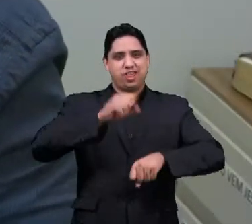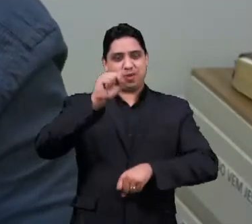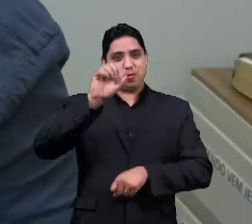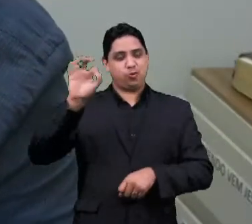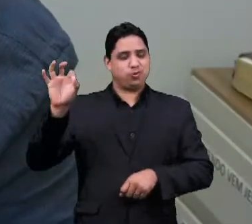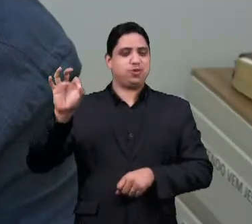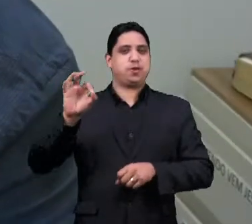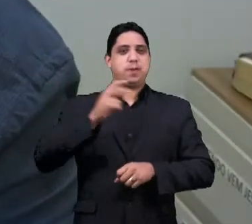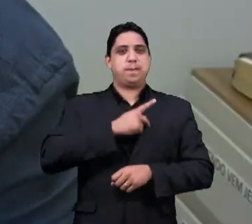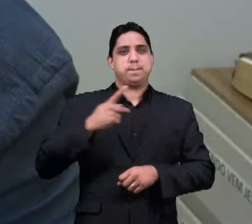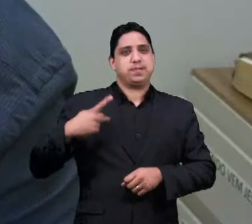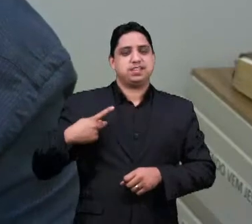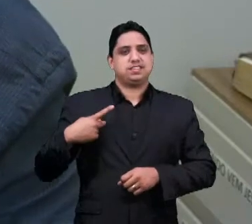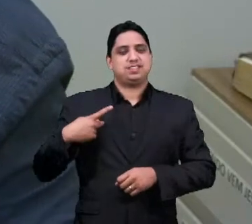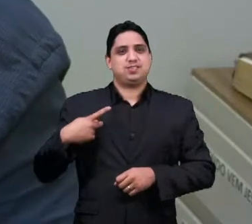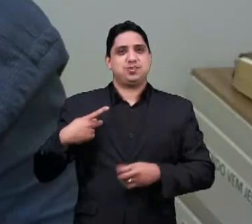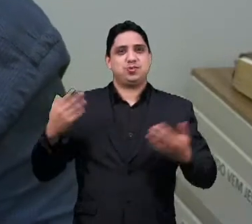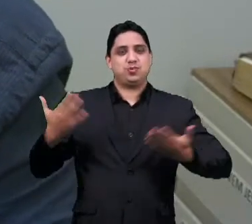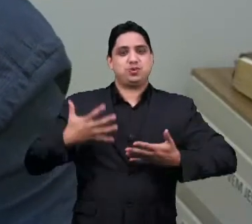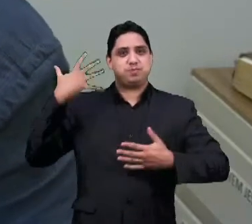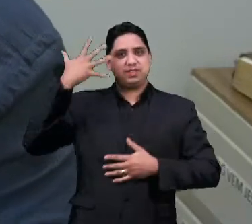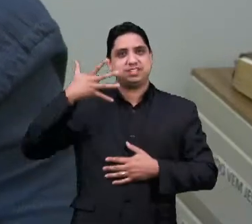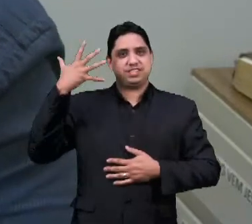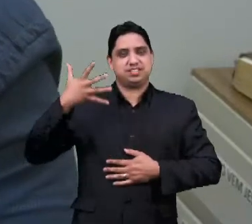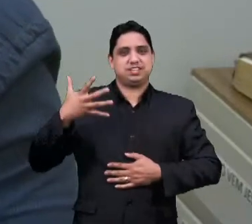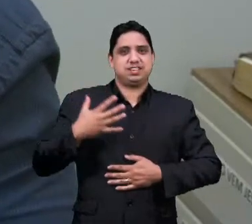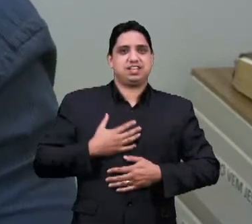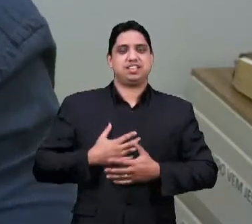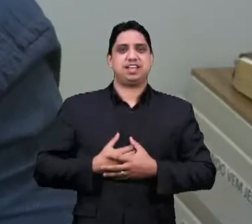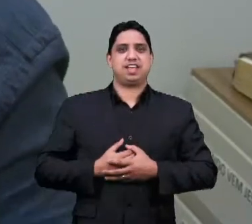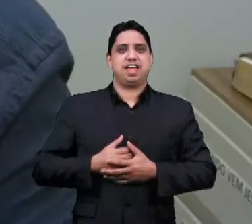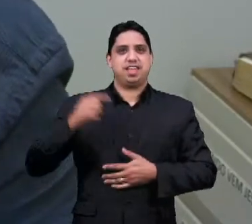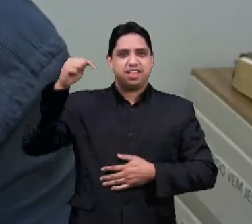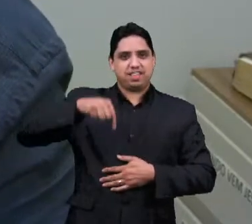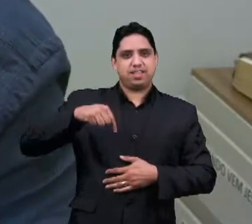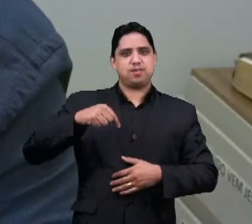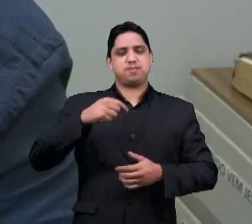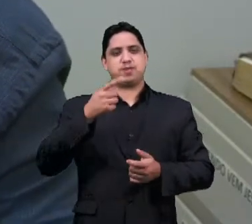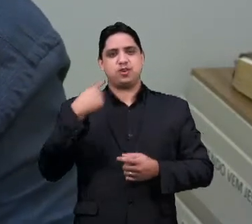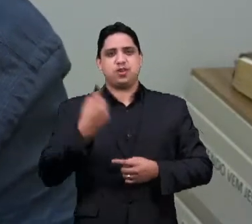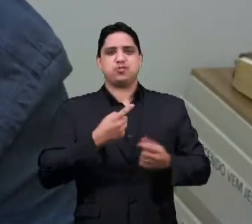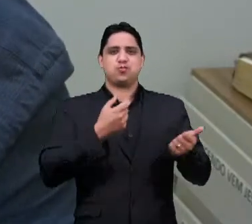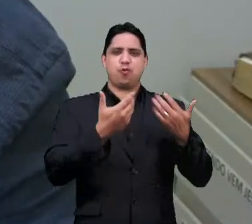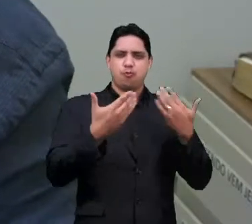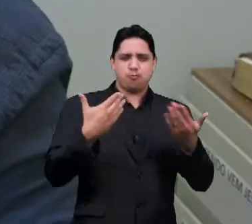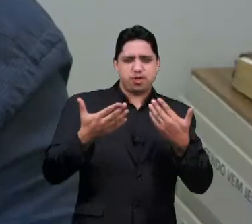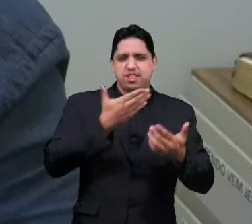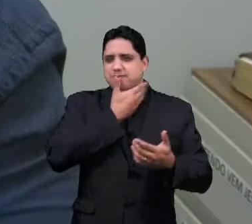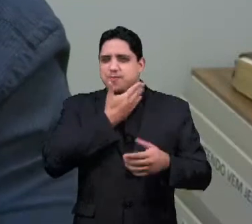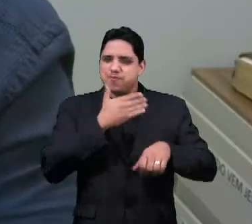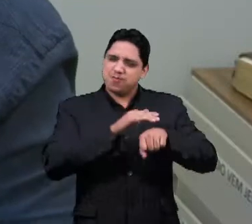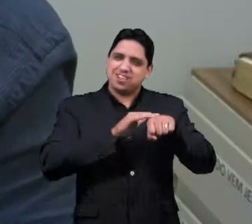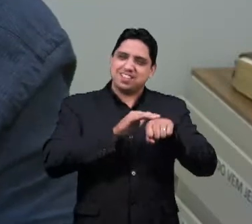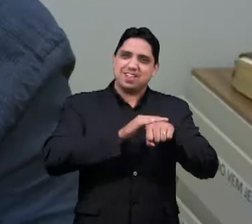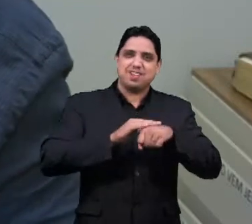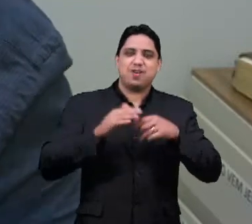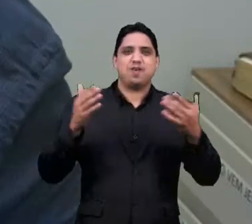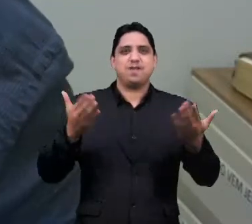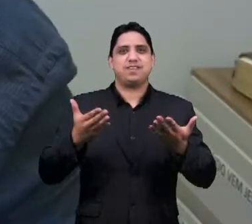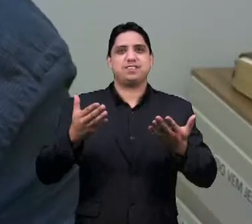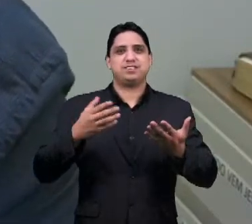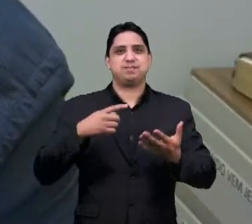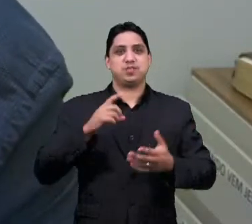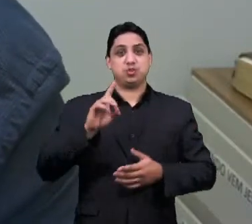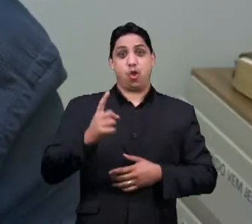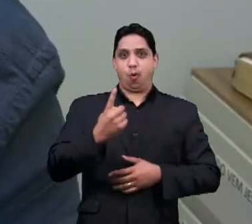O pastor que trará a mensagem, que vai levar a mensagem, ele passa aqui para poder conversar um pouco conosco. Mas hoje não temos